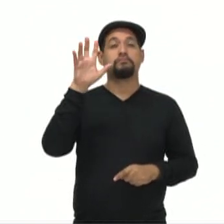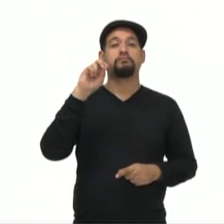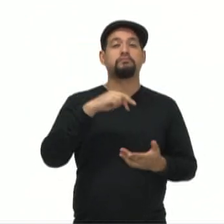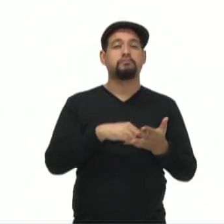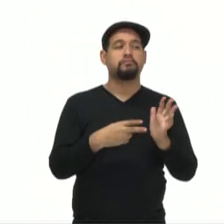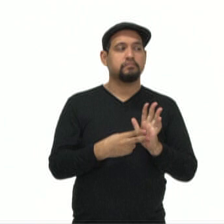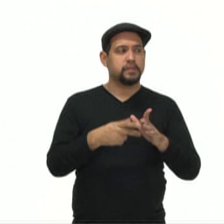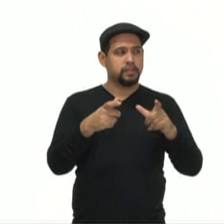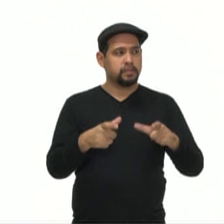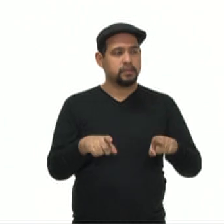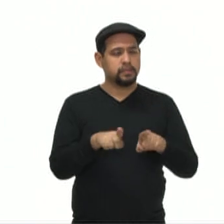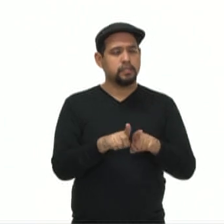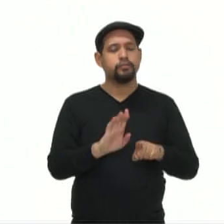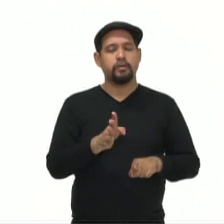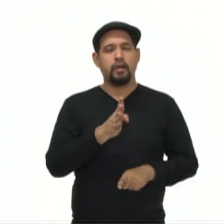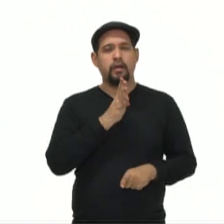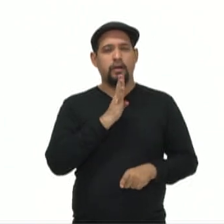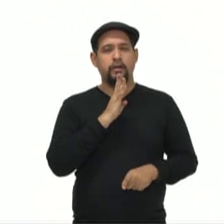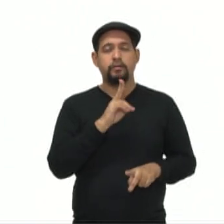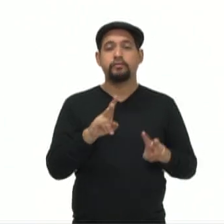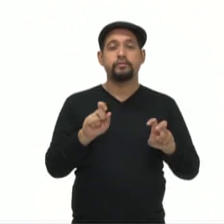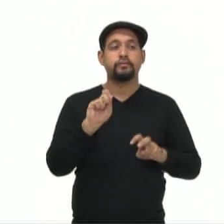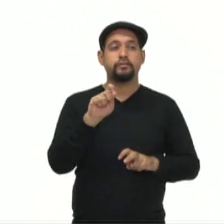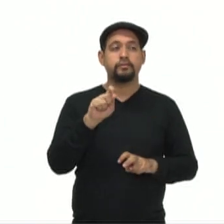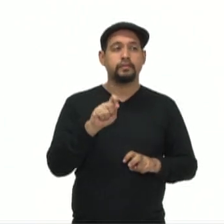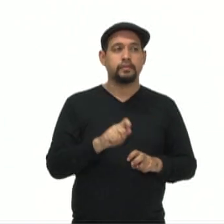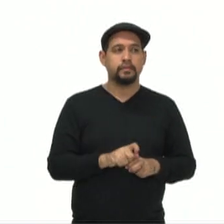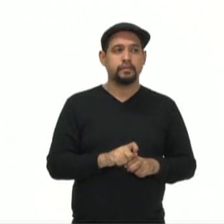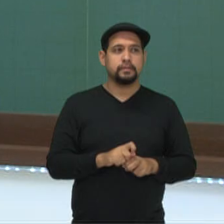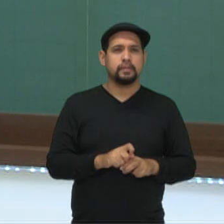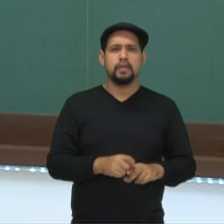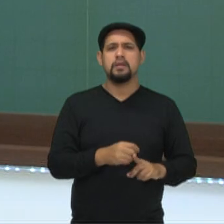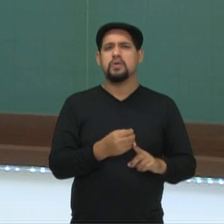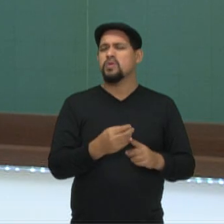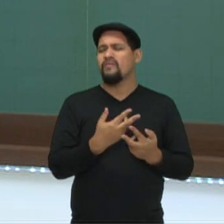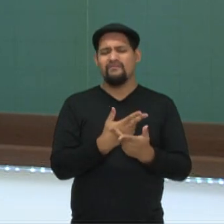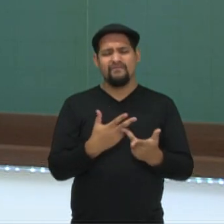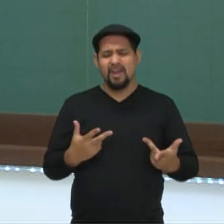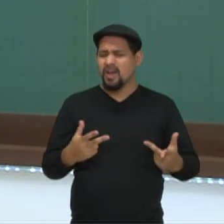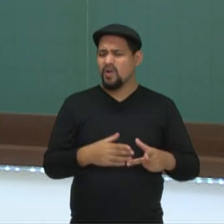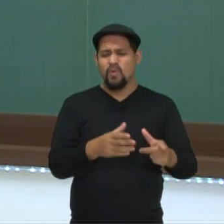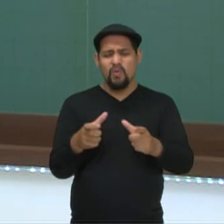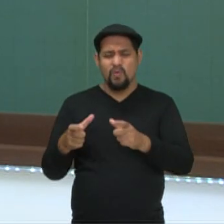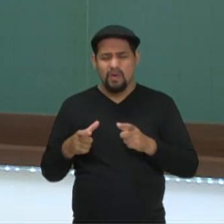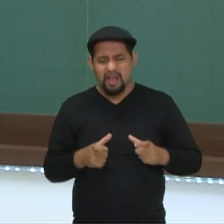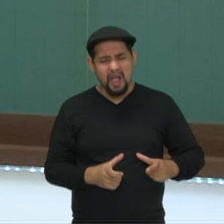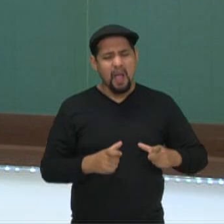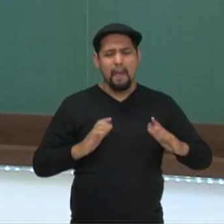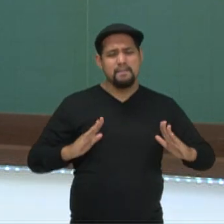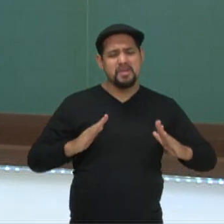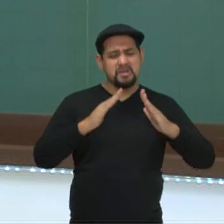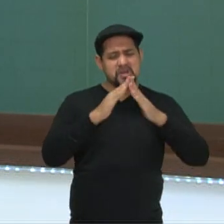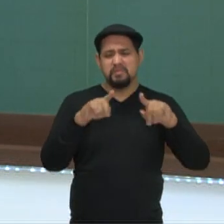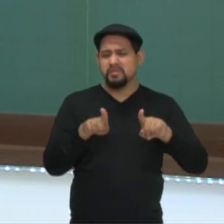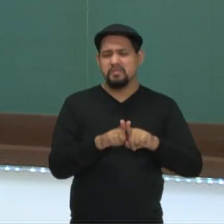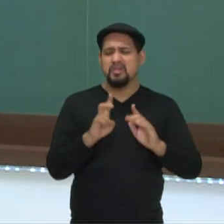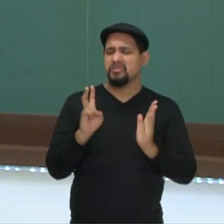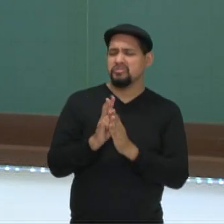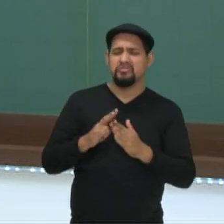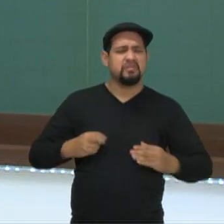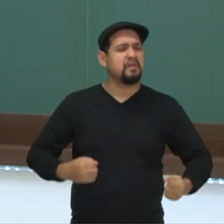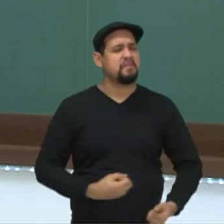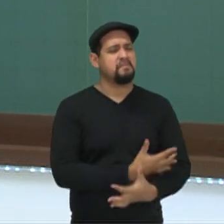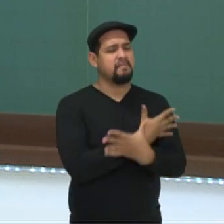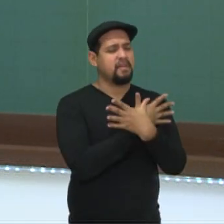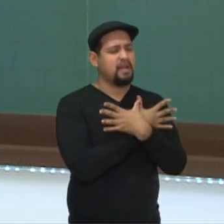sagrado e conhecemos um pouquinho aí sobre mesquita, templo budista, pirâmide indígena, pirâmide